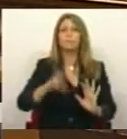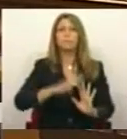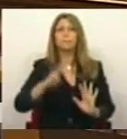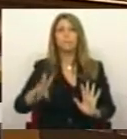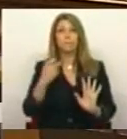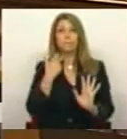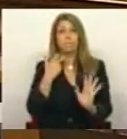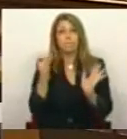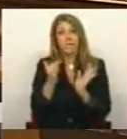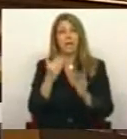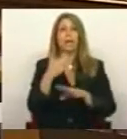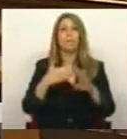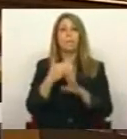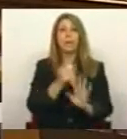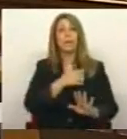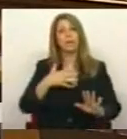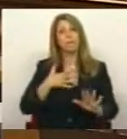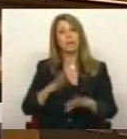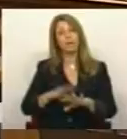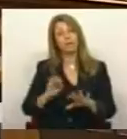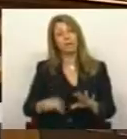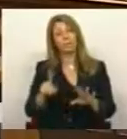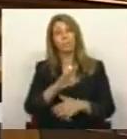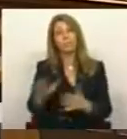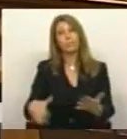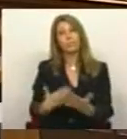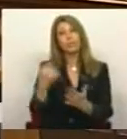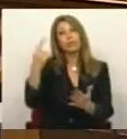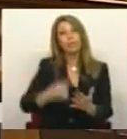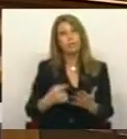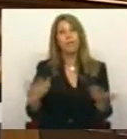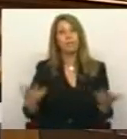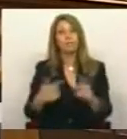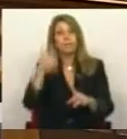pequenas e médias empresas e é nessa perspectiva que esta proposta deve ser entendida. Muito obrigado.